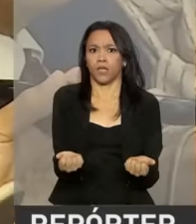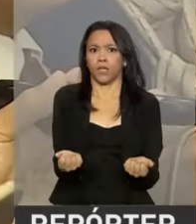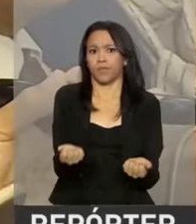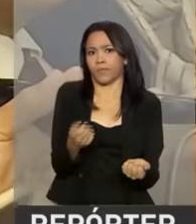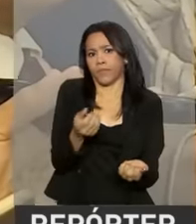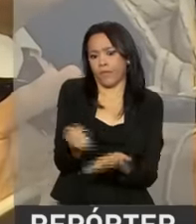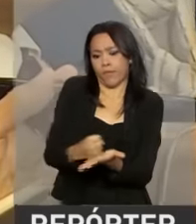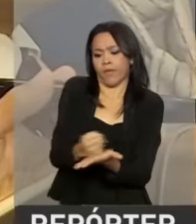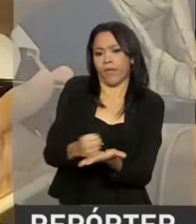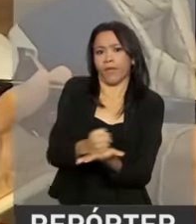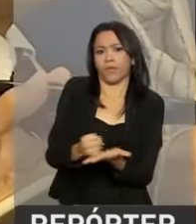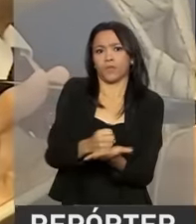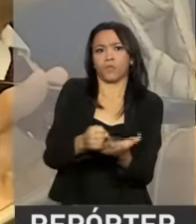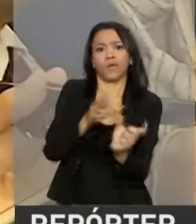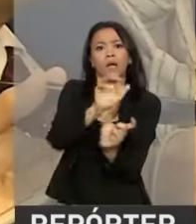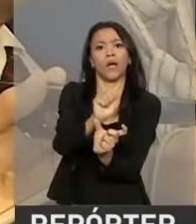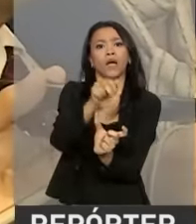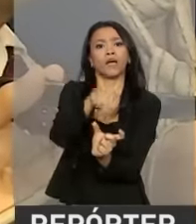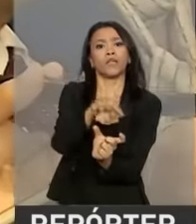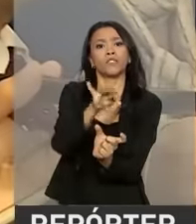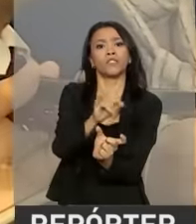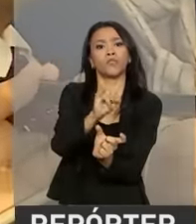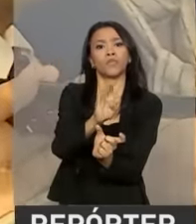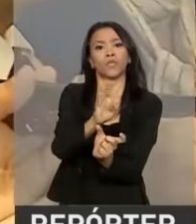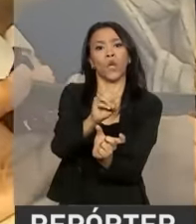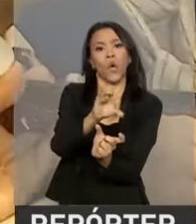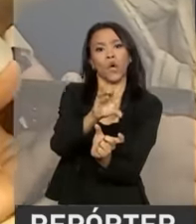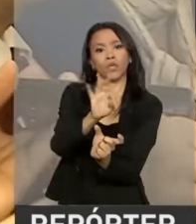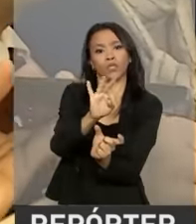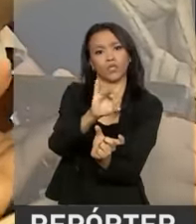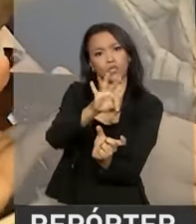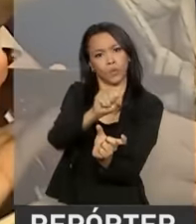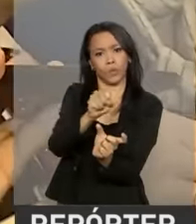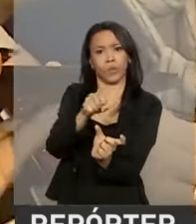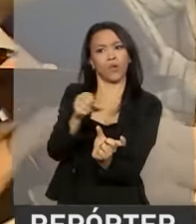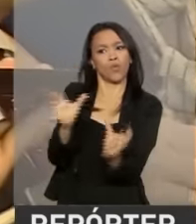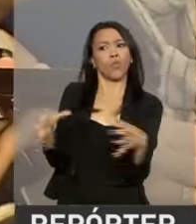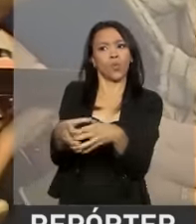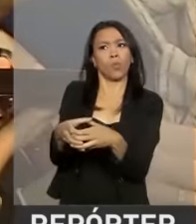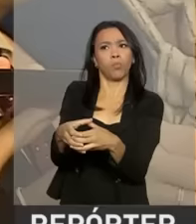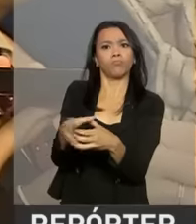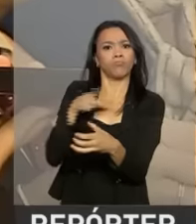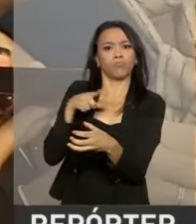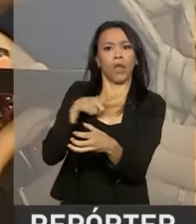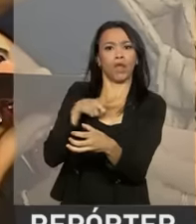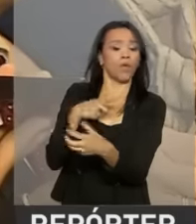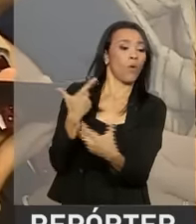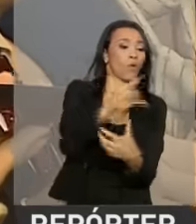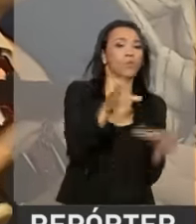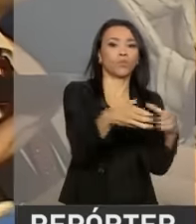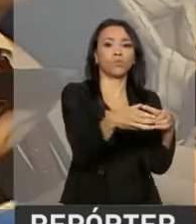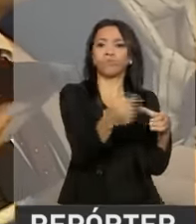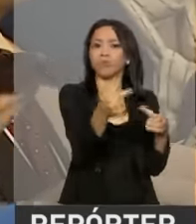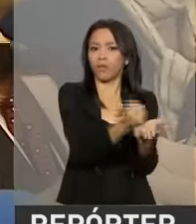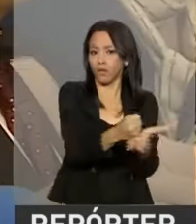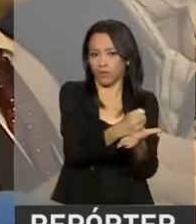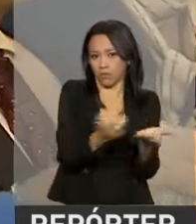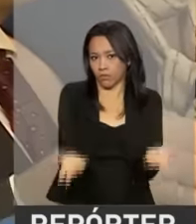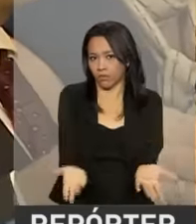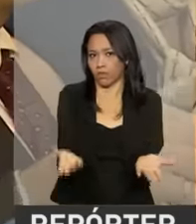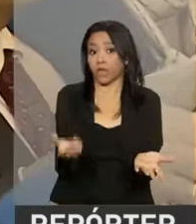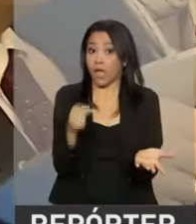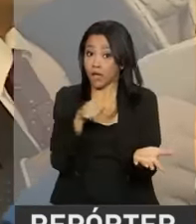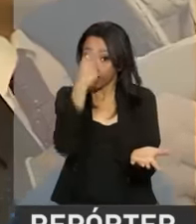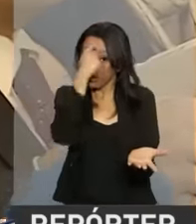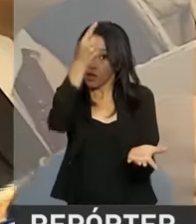exemplo antibiótico, mas isso é para alguns setores da população mundial, para as outras o que há é falta. E essa ideia foi acolhida, tanto